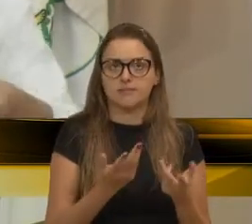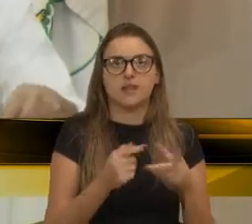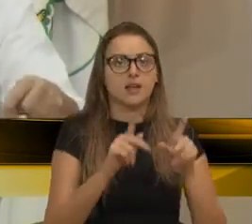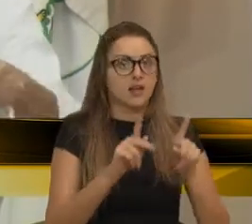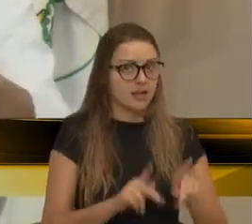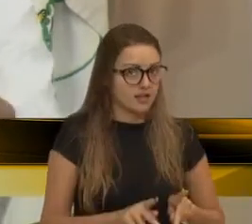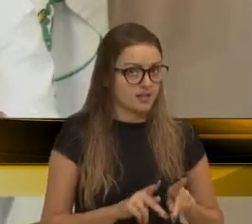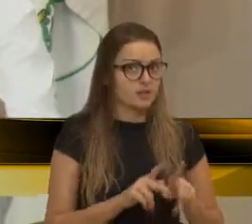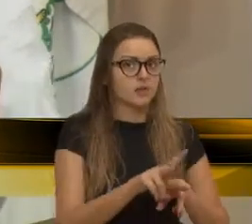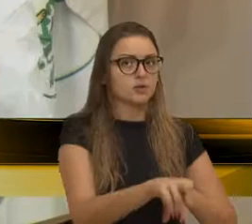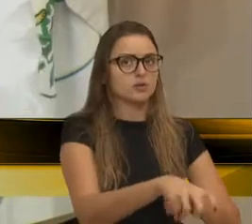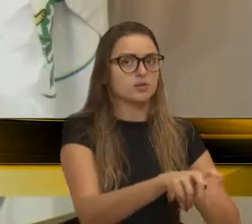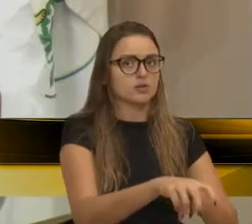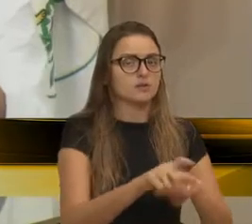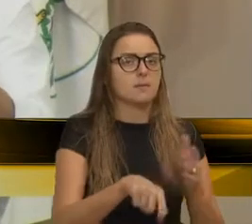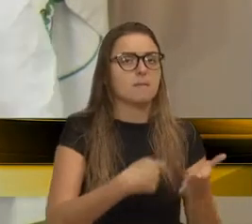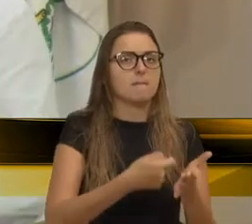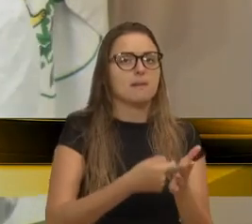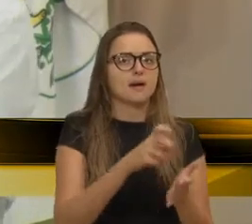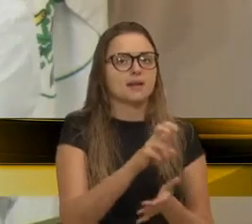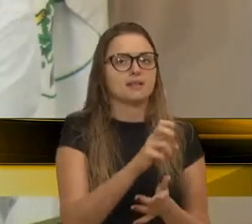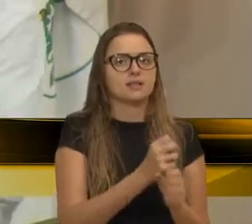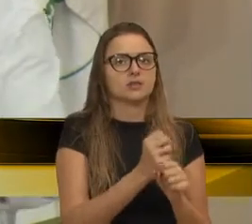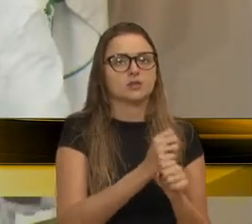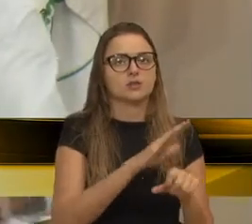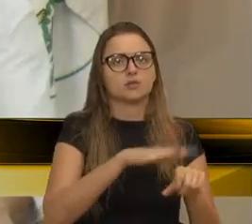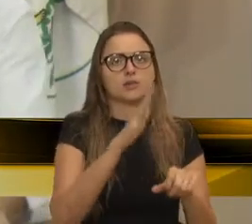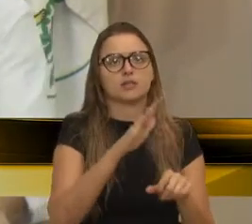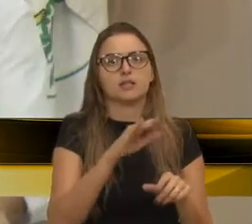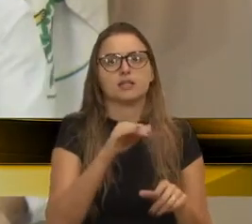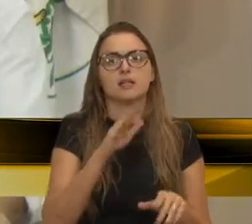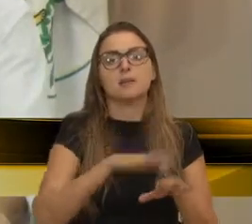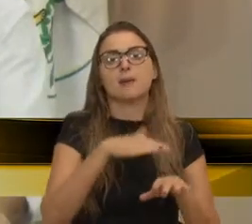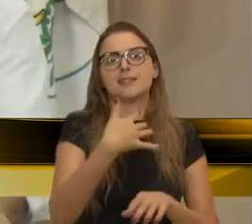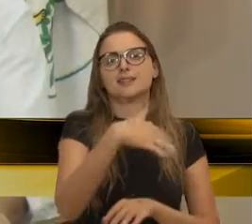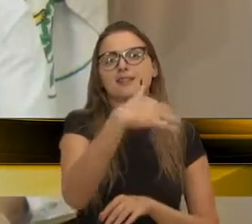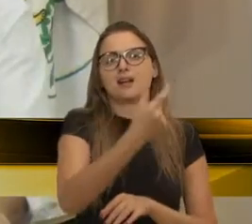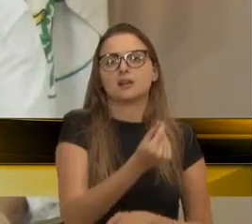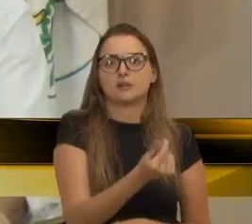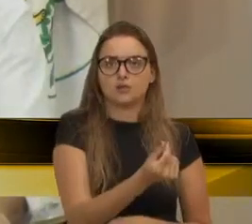rurais, no geral, vão ter que contribuir 5 anos a mais e vai aumentar o valor da contribuição.